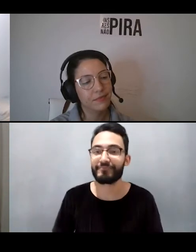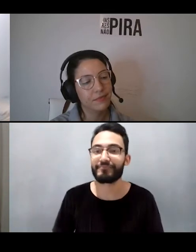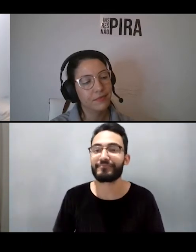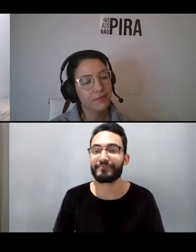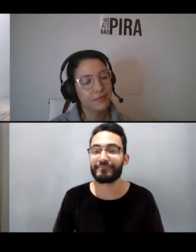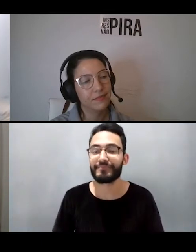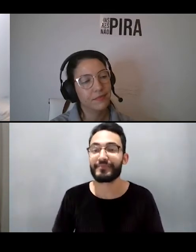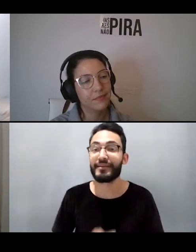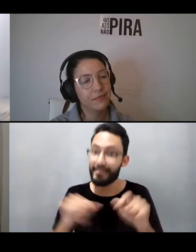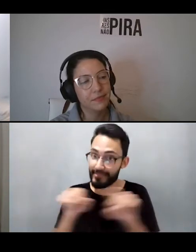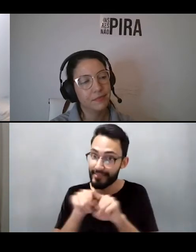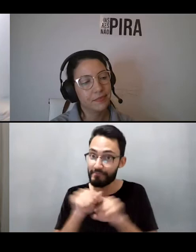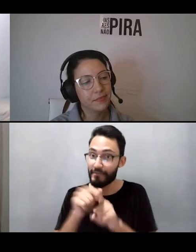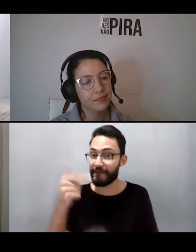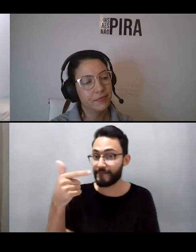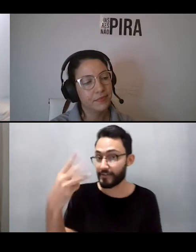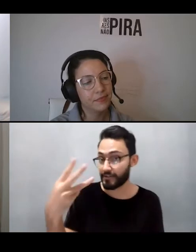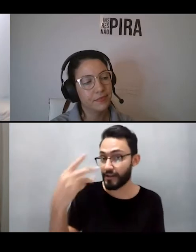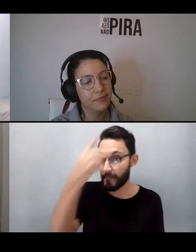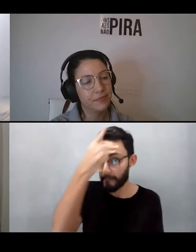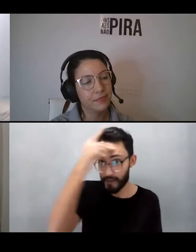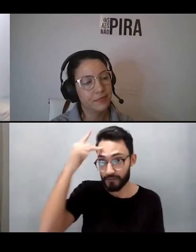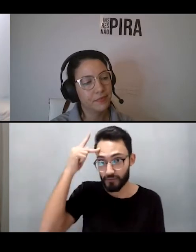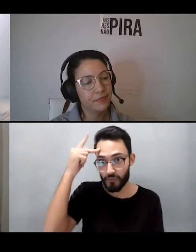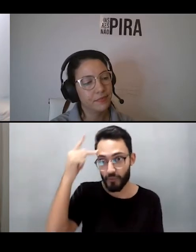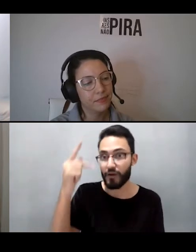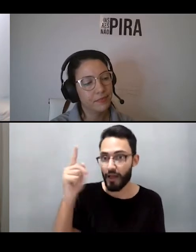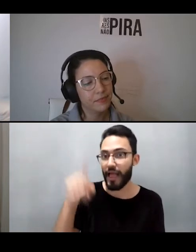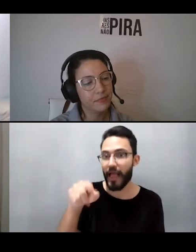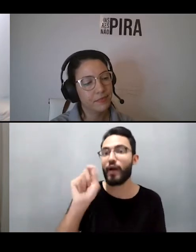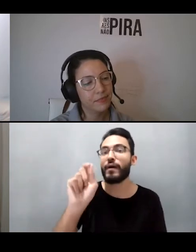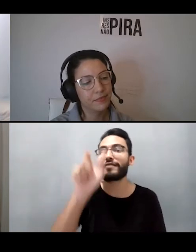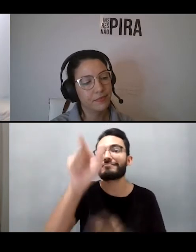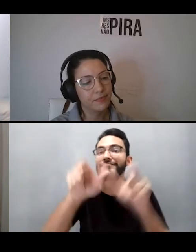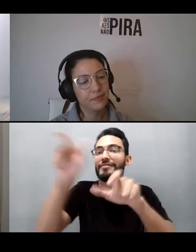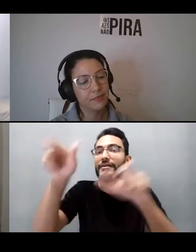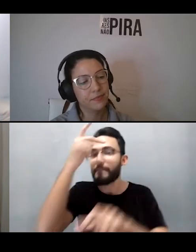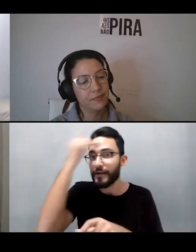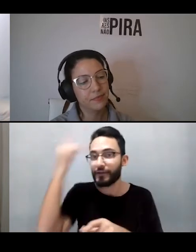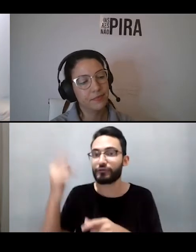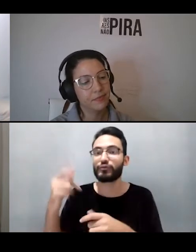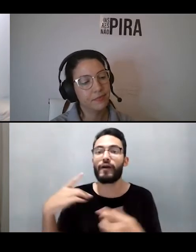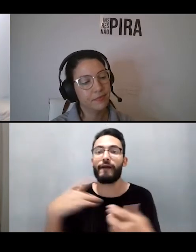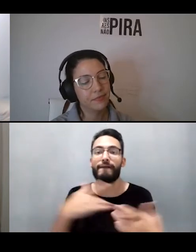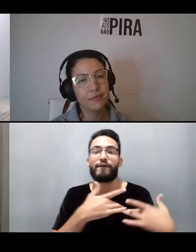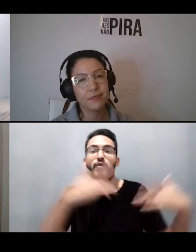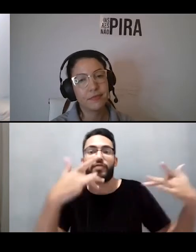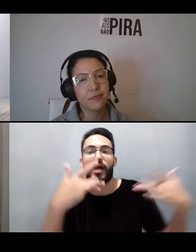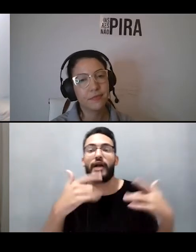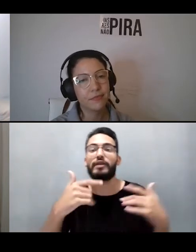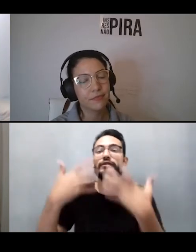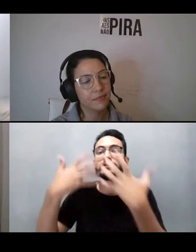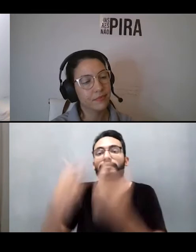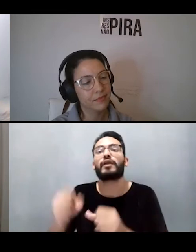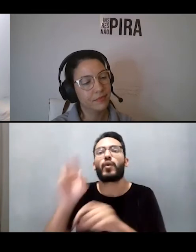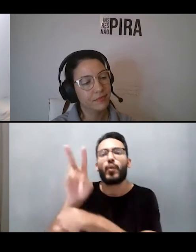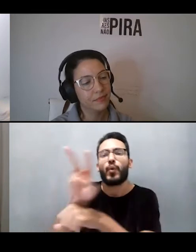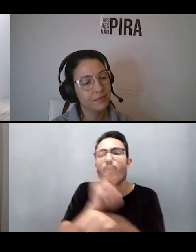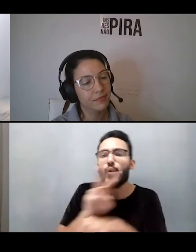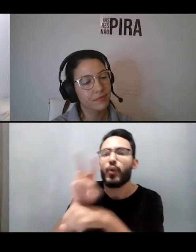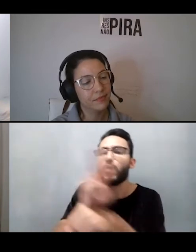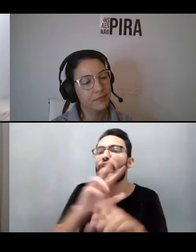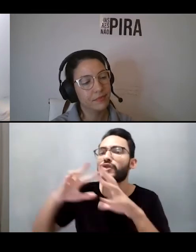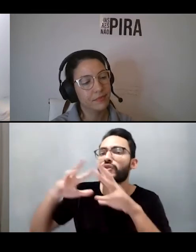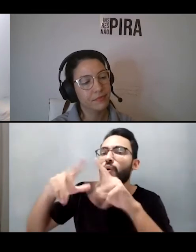E aí, essas são as 23 pessoas, né? São os 23 curadoras, curadores, voluntários e voluntárias que cuidam de toda a organização